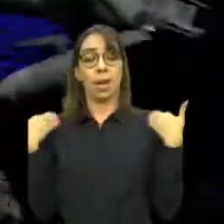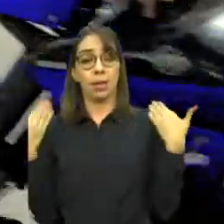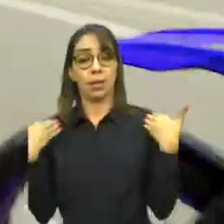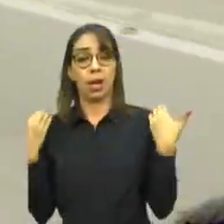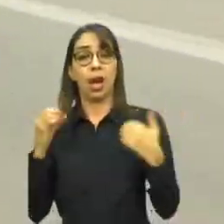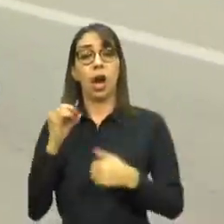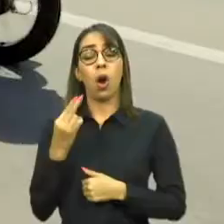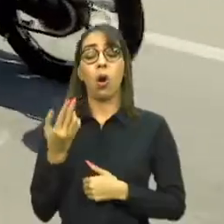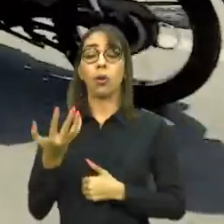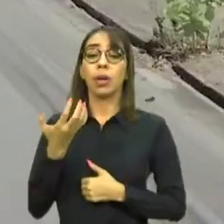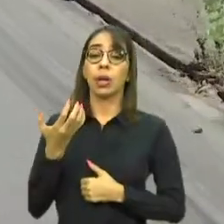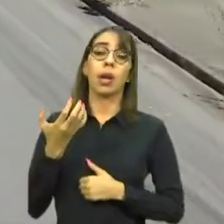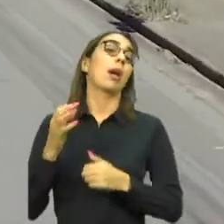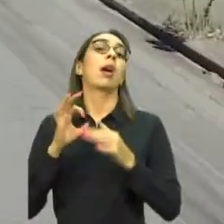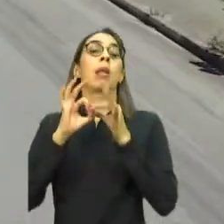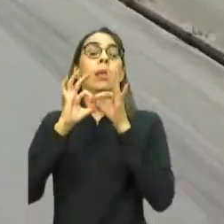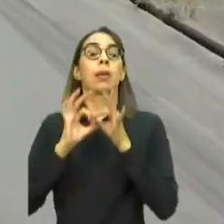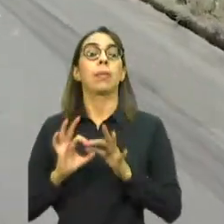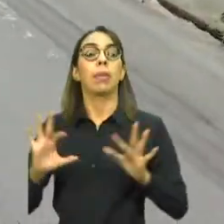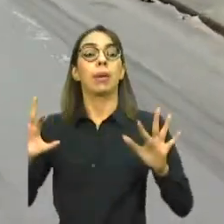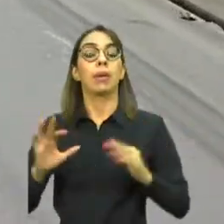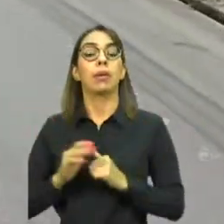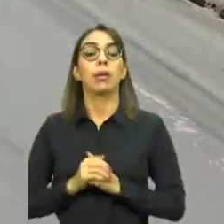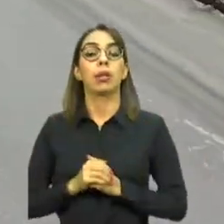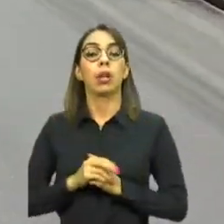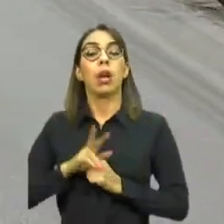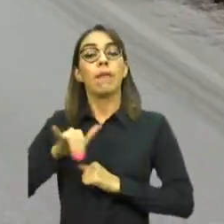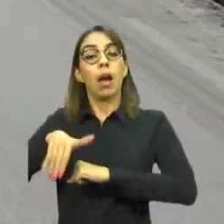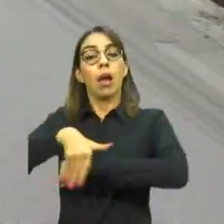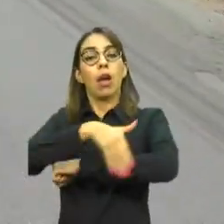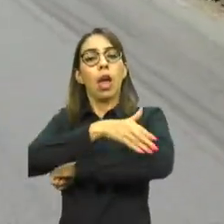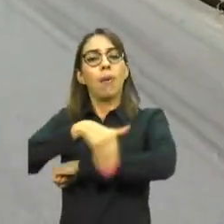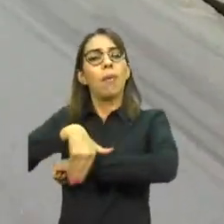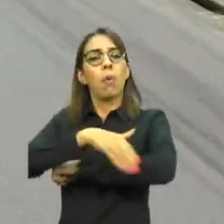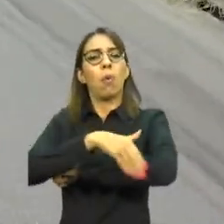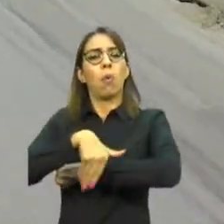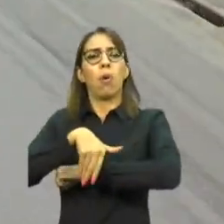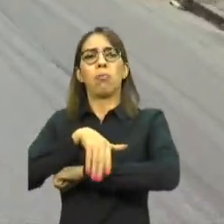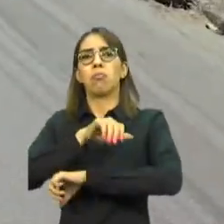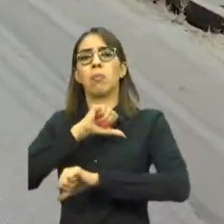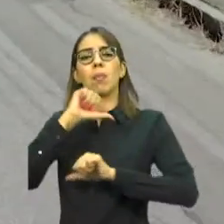A motocicleta ganhou as ruas e estradas por todo o mundo.